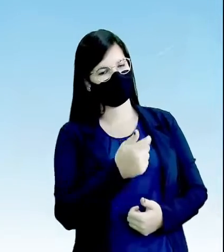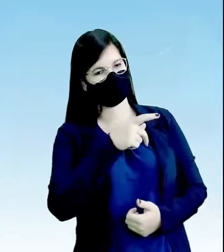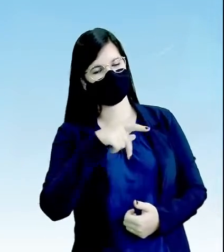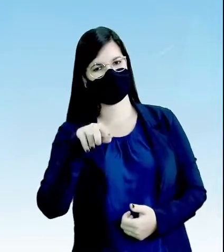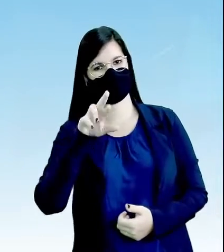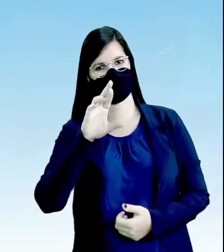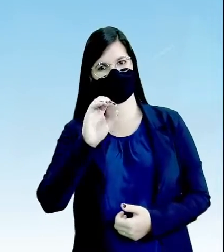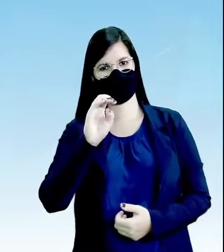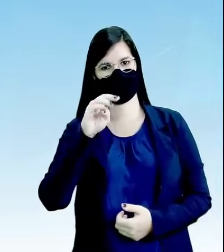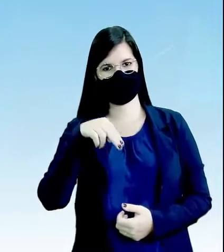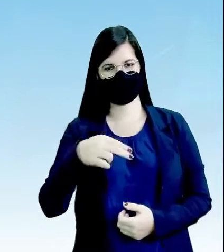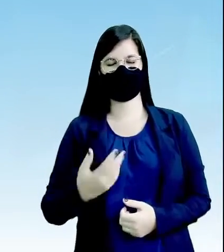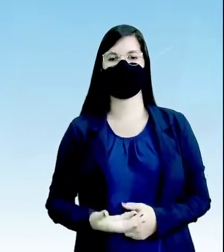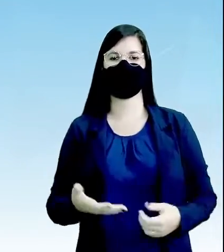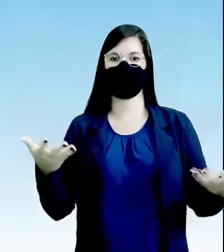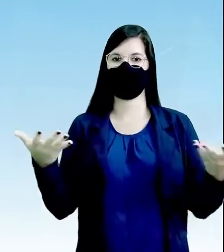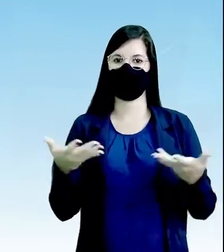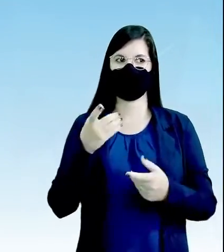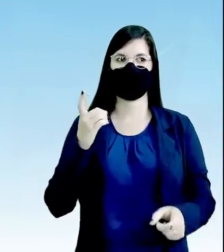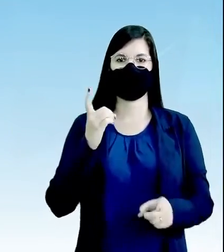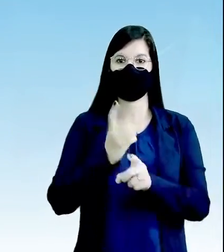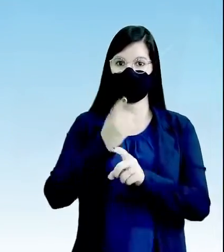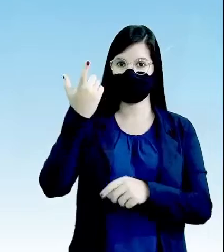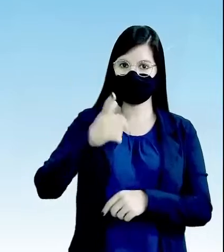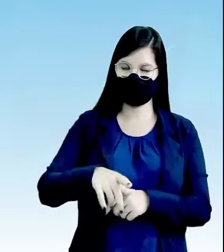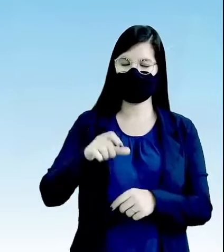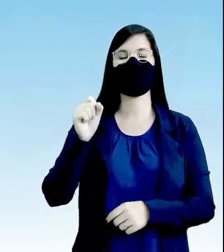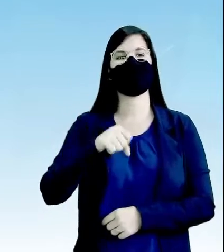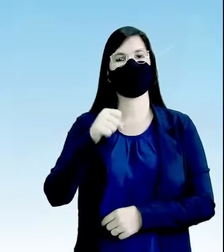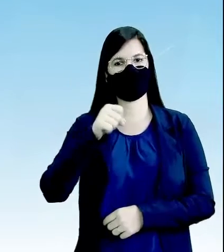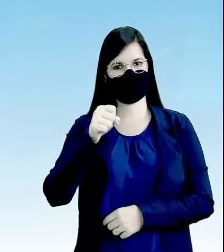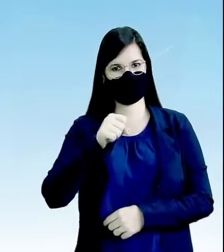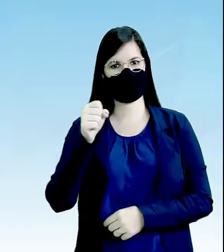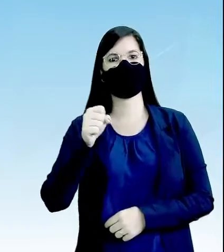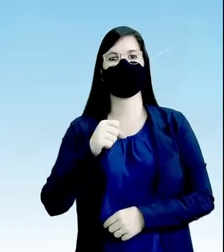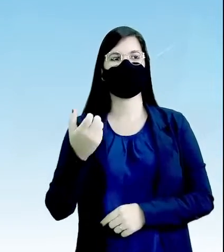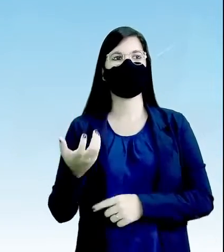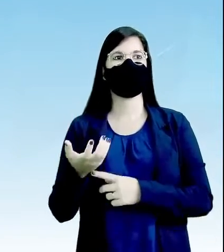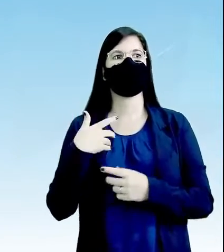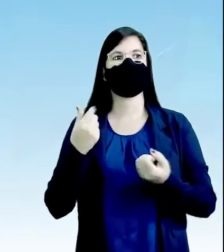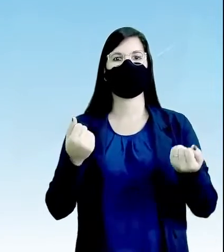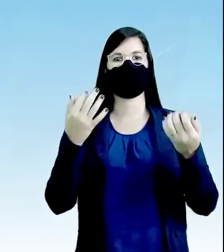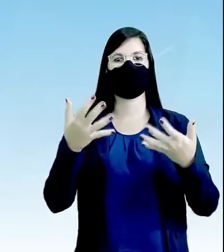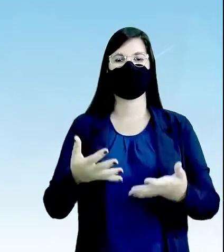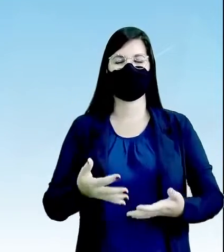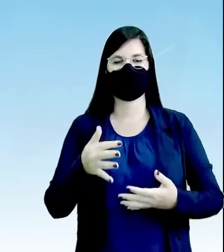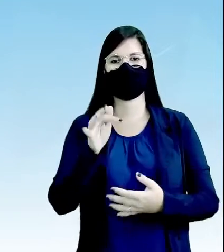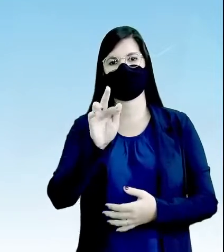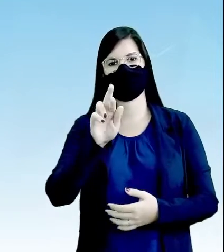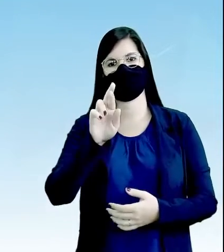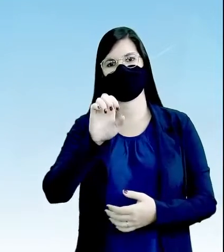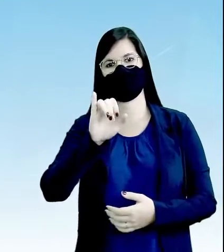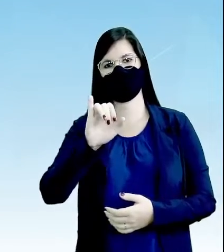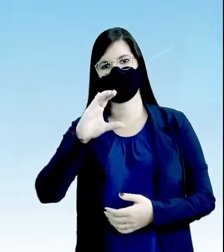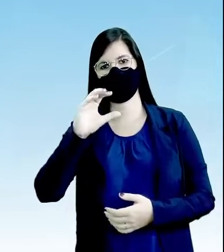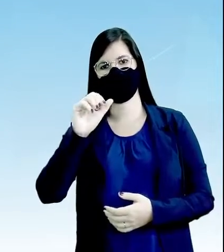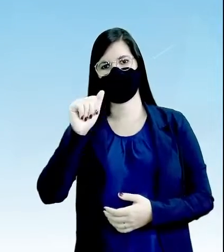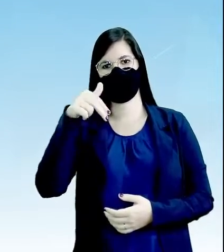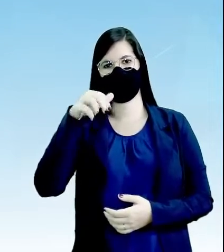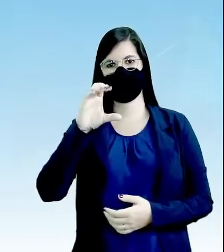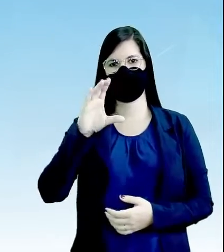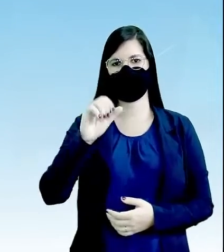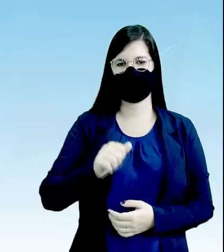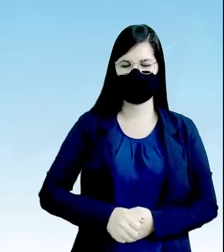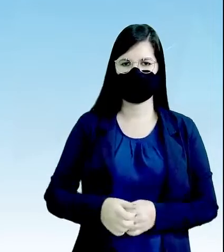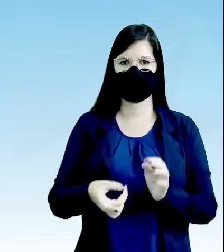Robson? E hoje mais um encontro, não é isso? Hoje mais um encontro nosso aqui, hoje para falar sobre Frei Caneca, né? Professor,